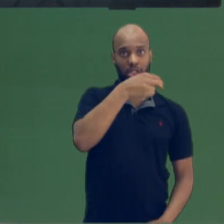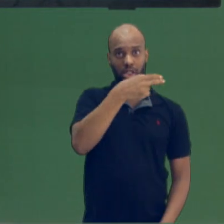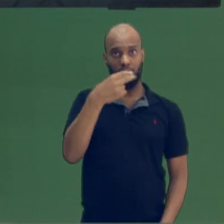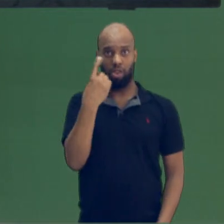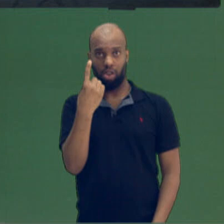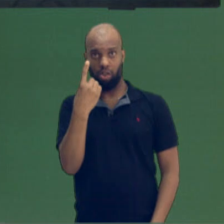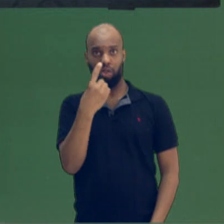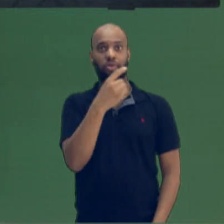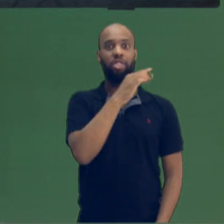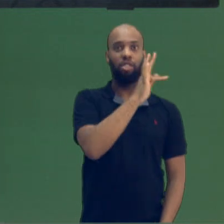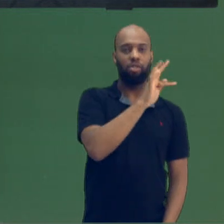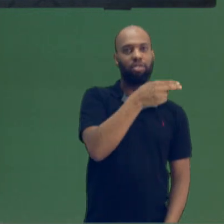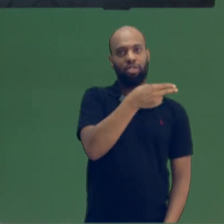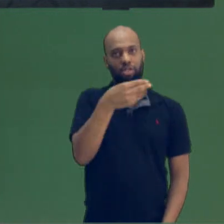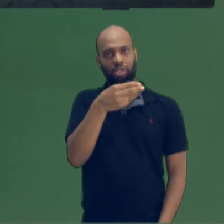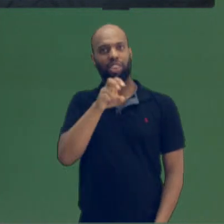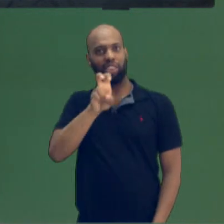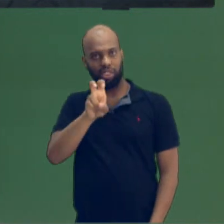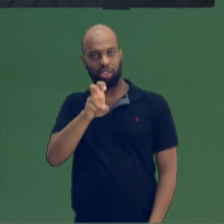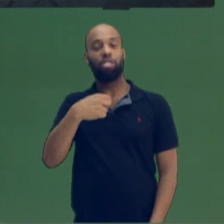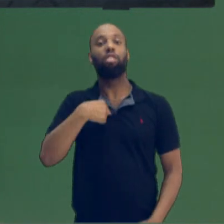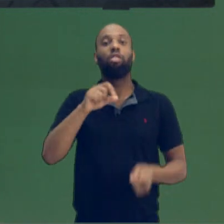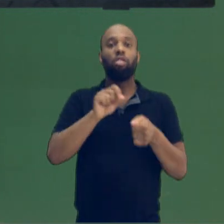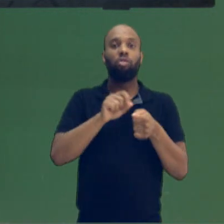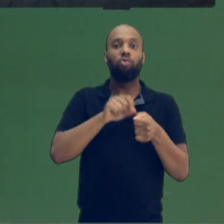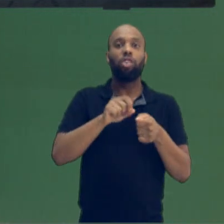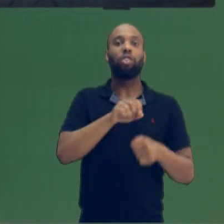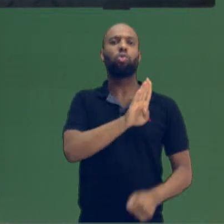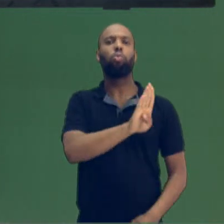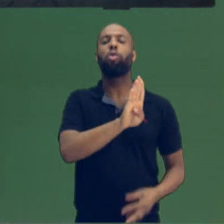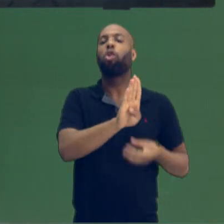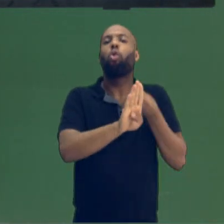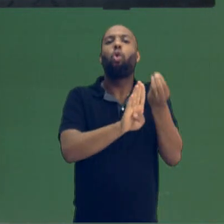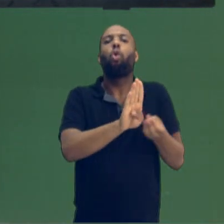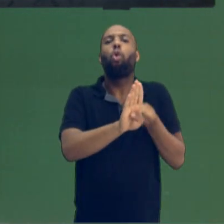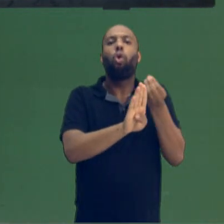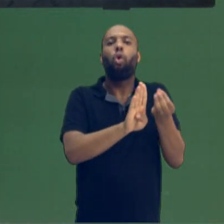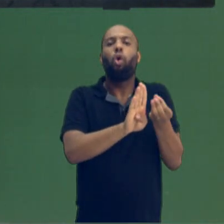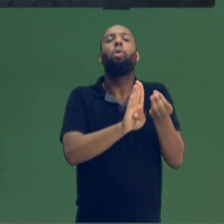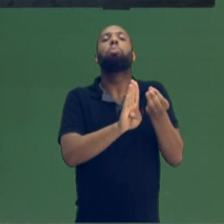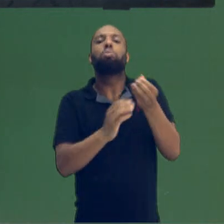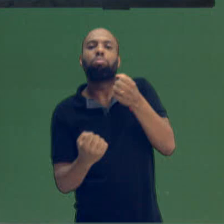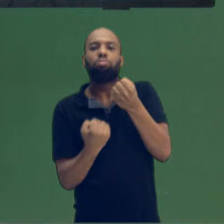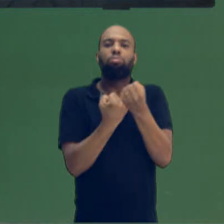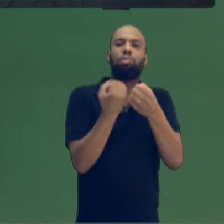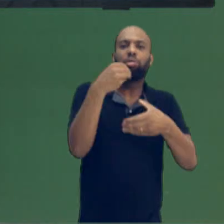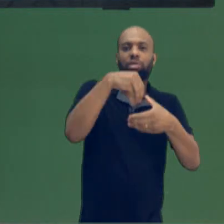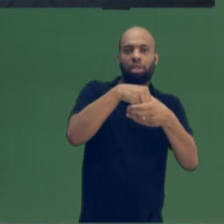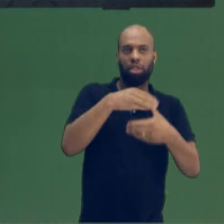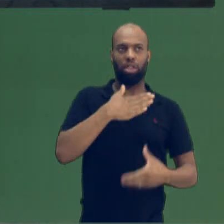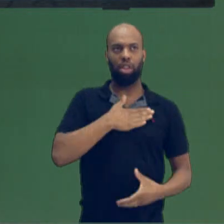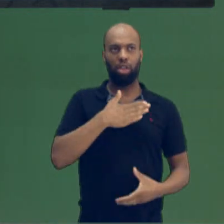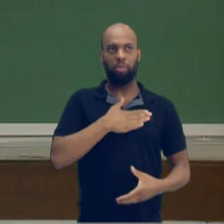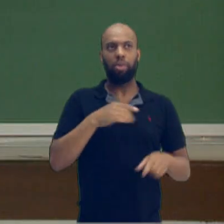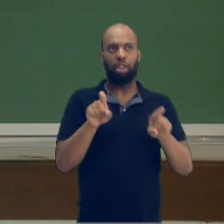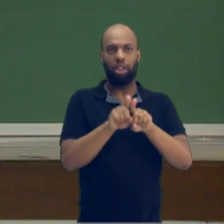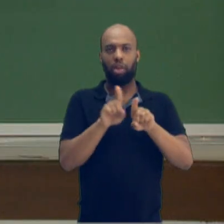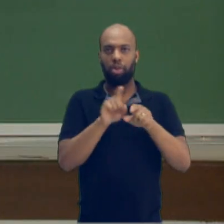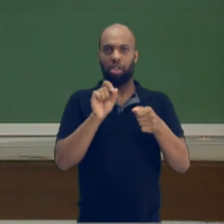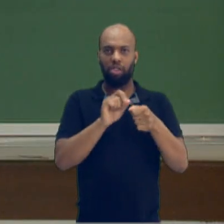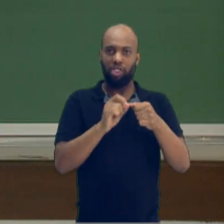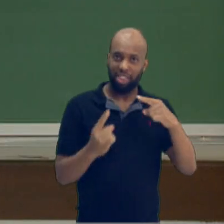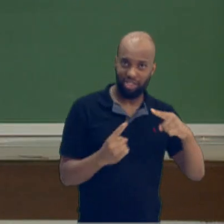função vale 5. Vou fazer o valor do b, substituindo dentro da minha equação, né? Multipliquei aqui pelo valor do